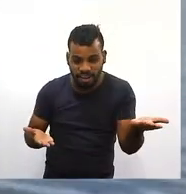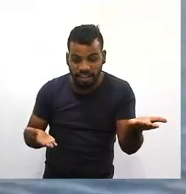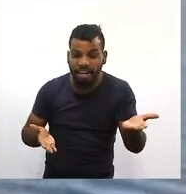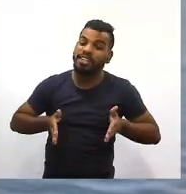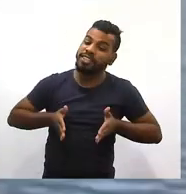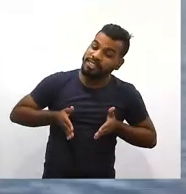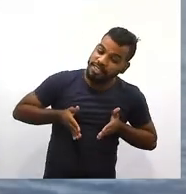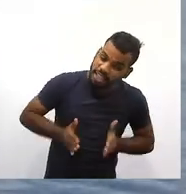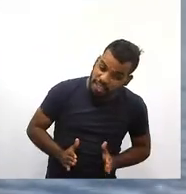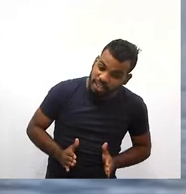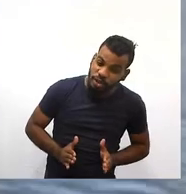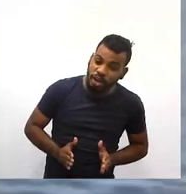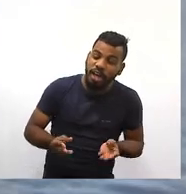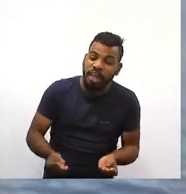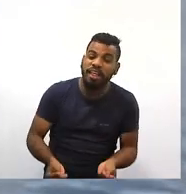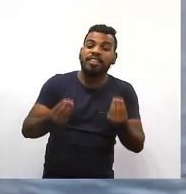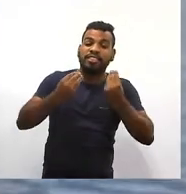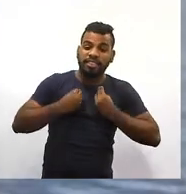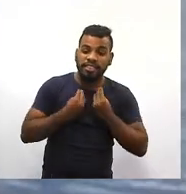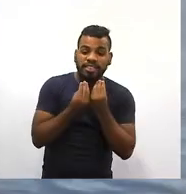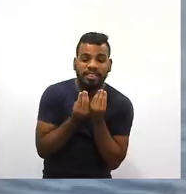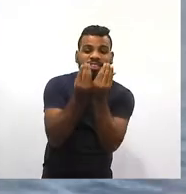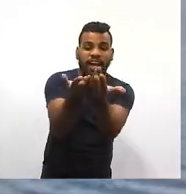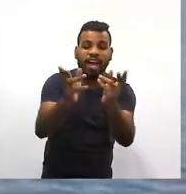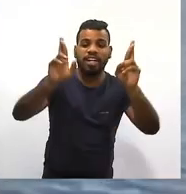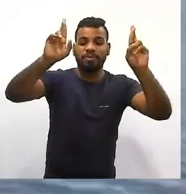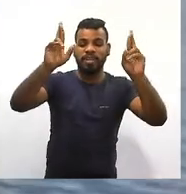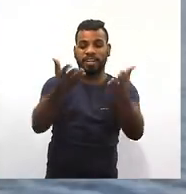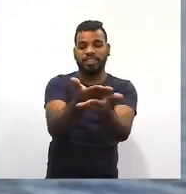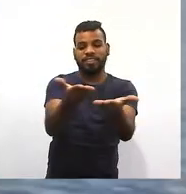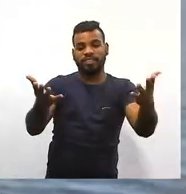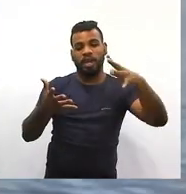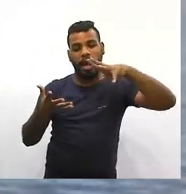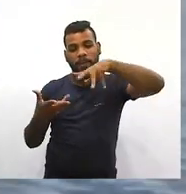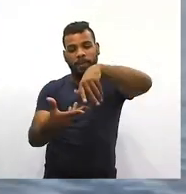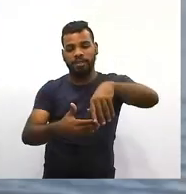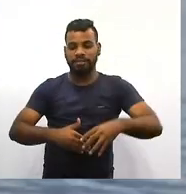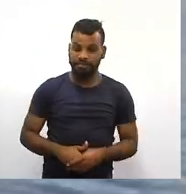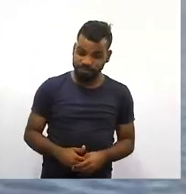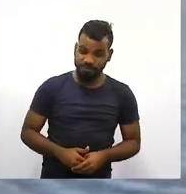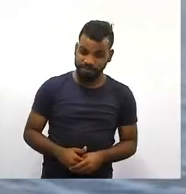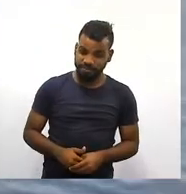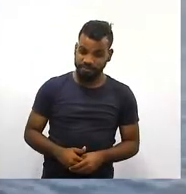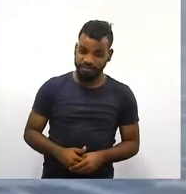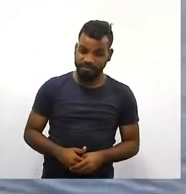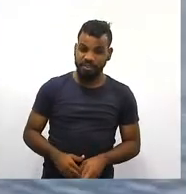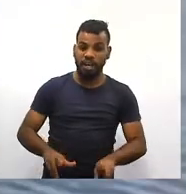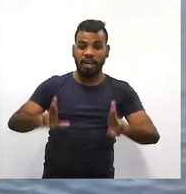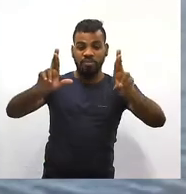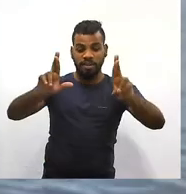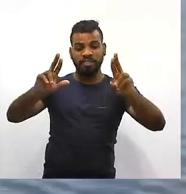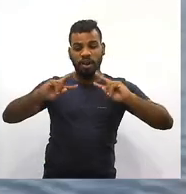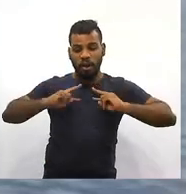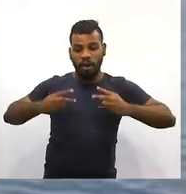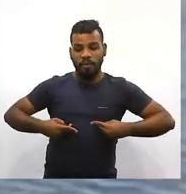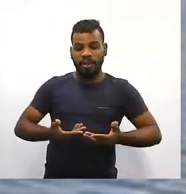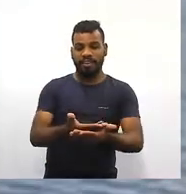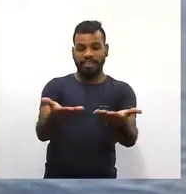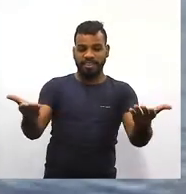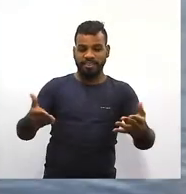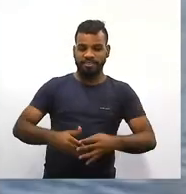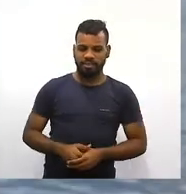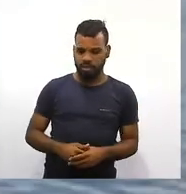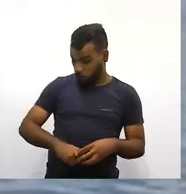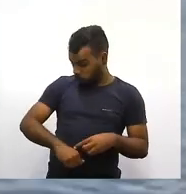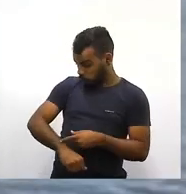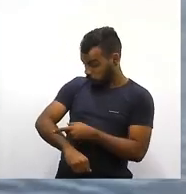nasceu para trazer a esperança para o mundo, a esperança para a humanidade. Gente, me